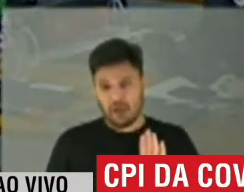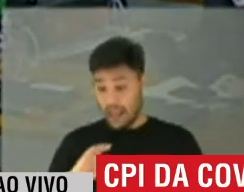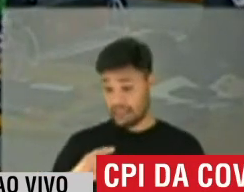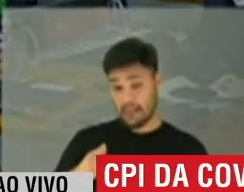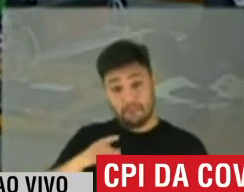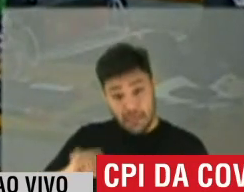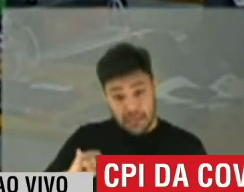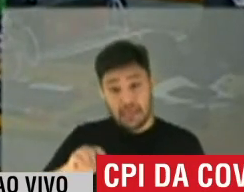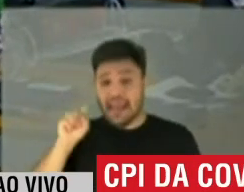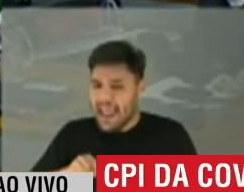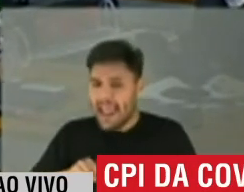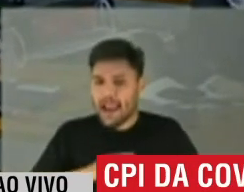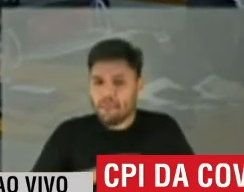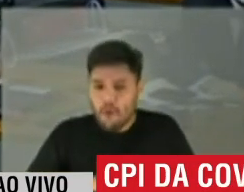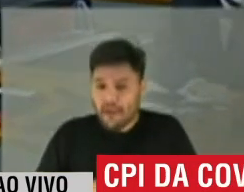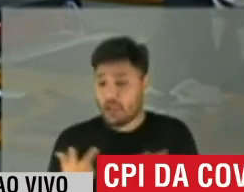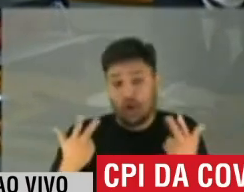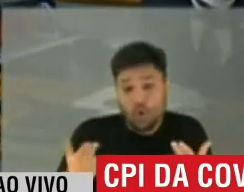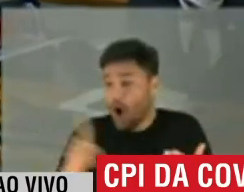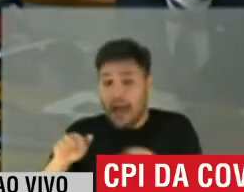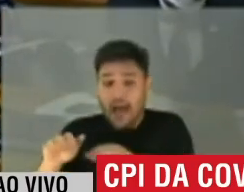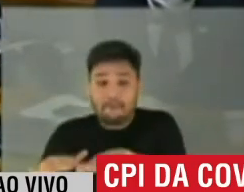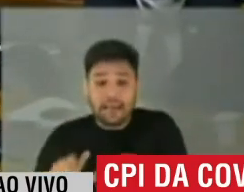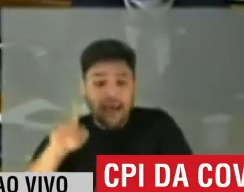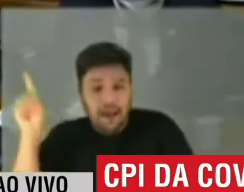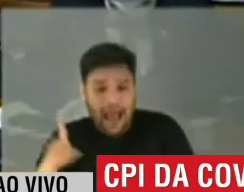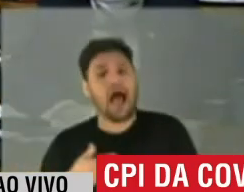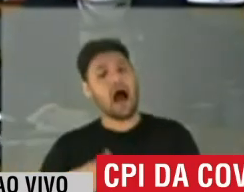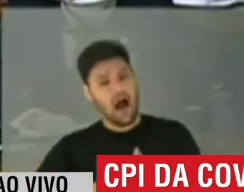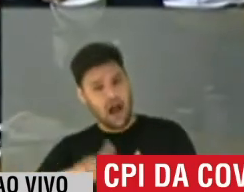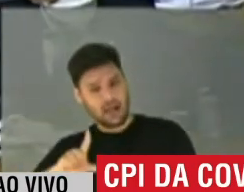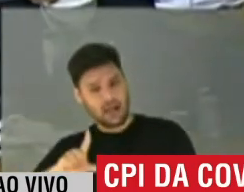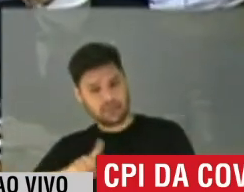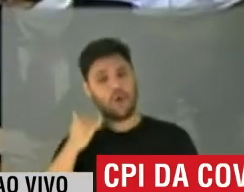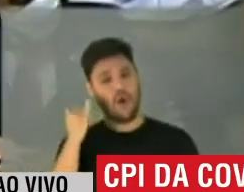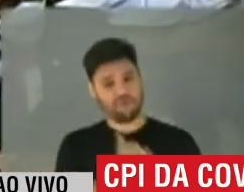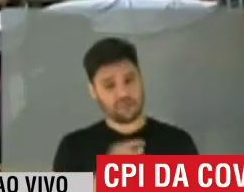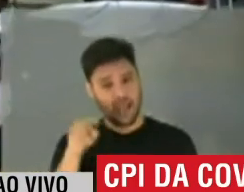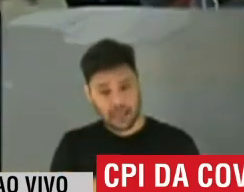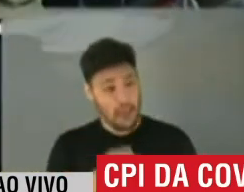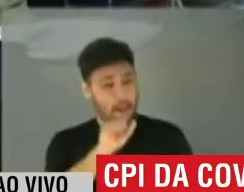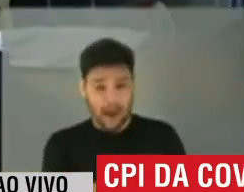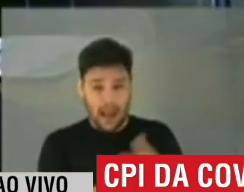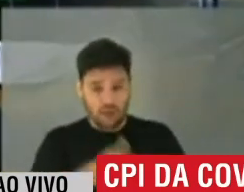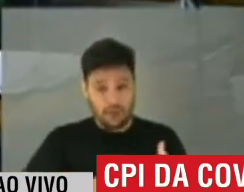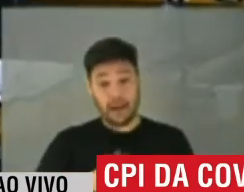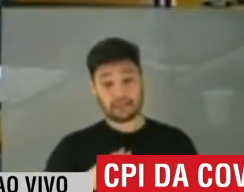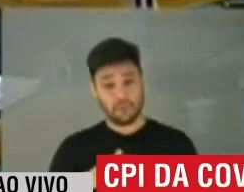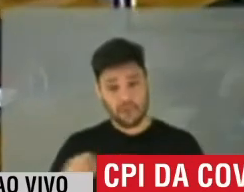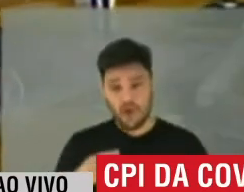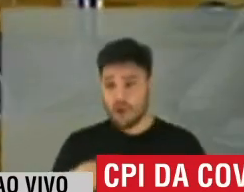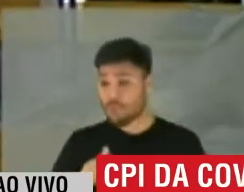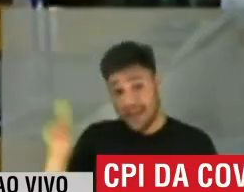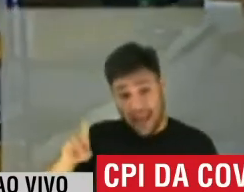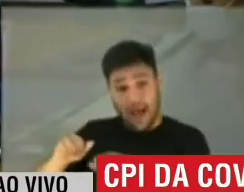CPI está funcionando no momento concomitante com o plenário. Eu já havia advertido aqui que interrompesse os trabalhos da CPI em razão do que